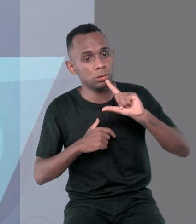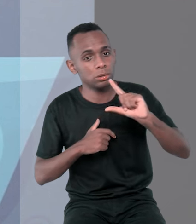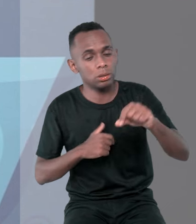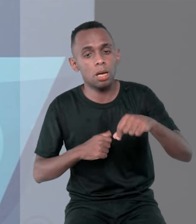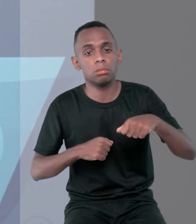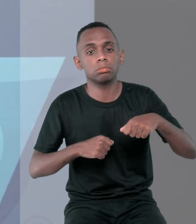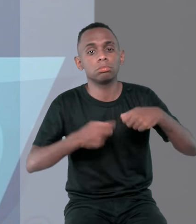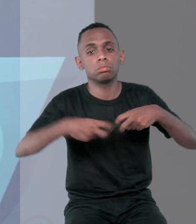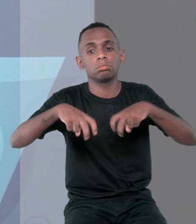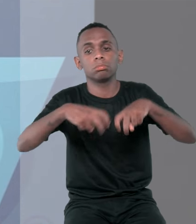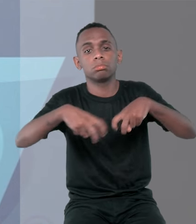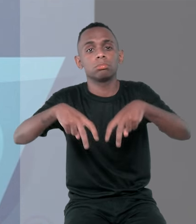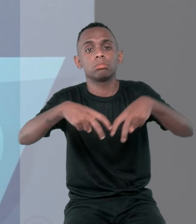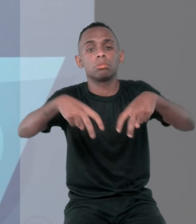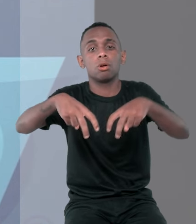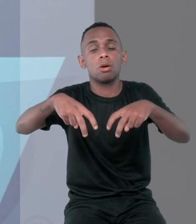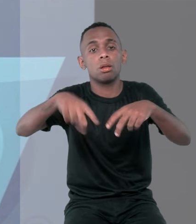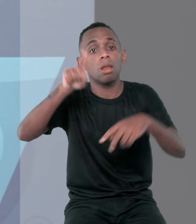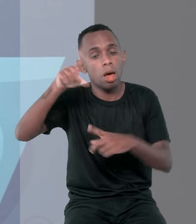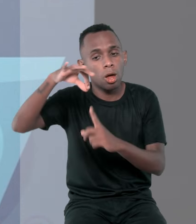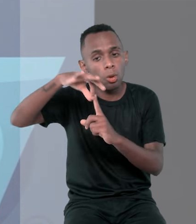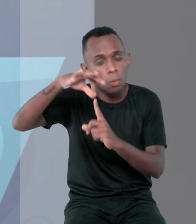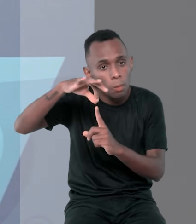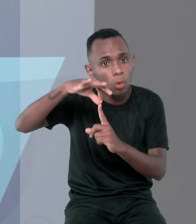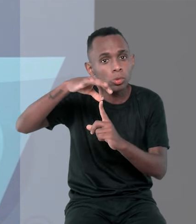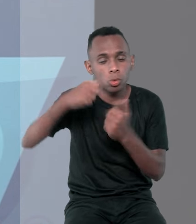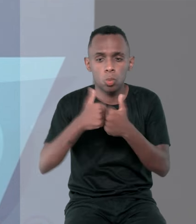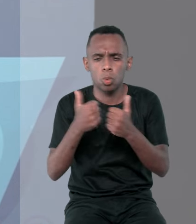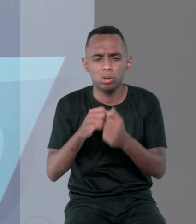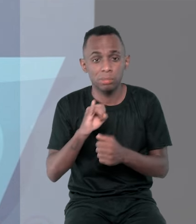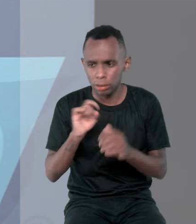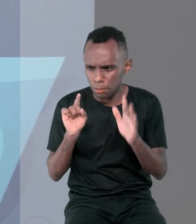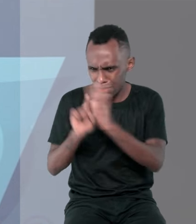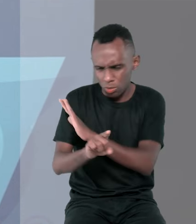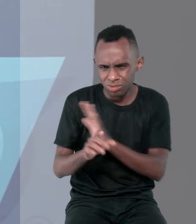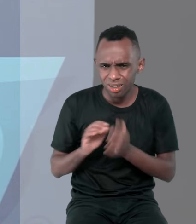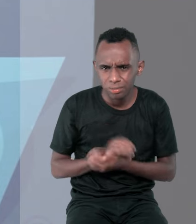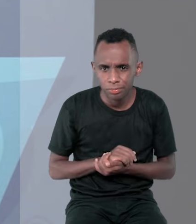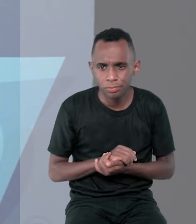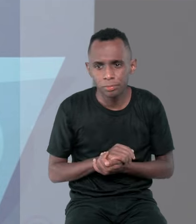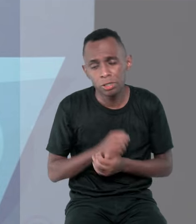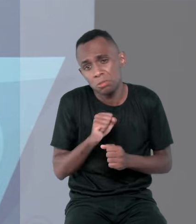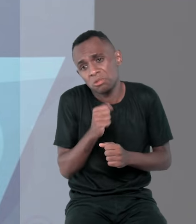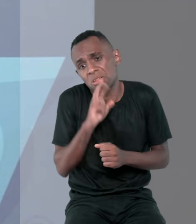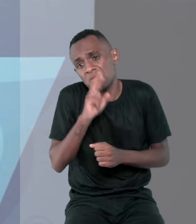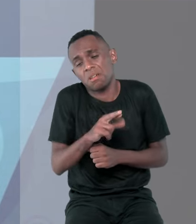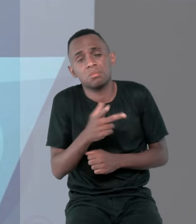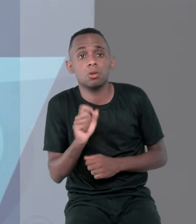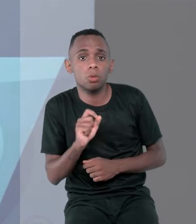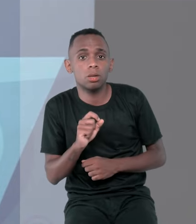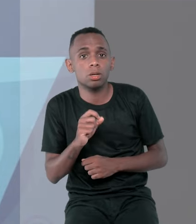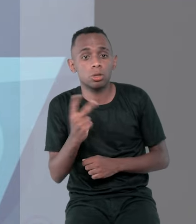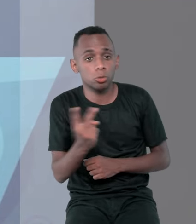a pé em direção à parada de ônibus. Se alguém perguntasse, você poderia dizer que